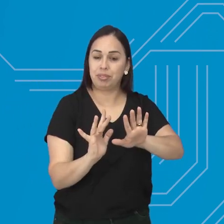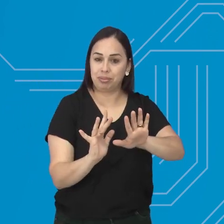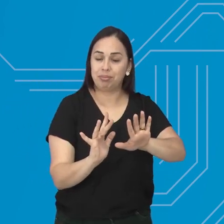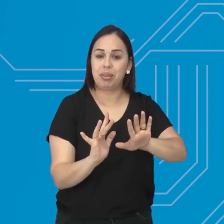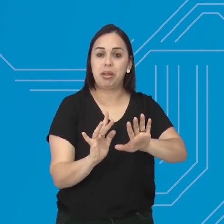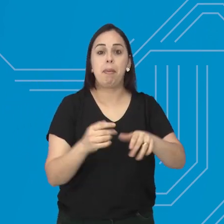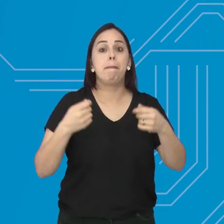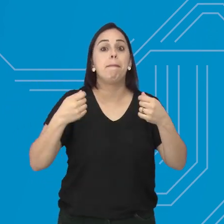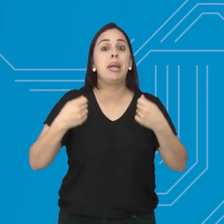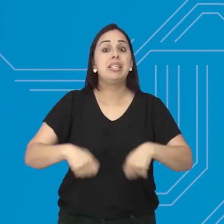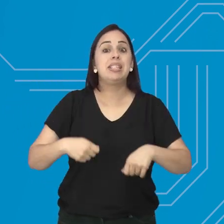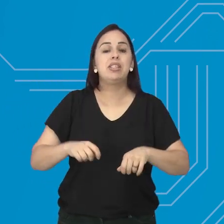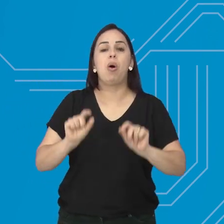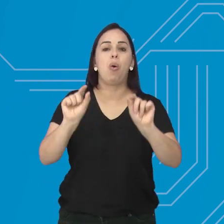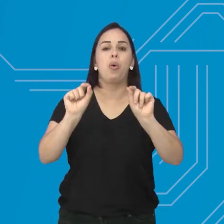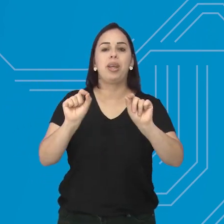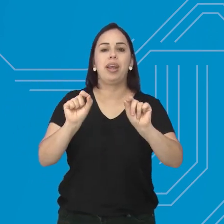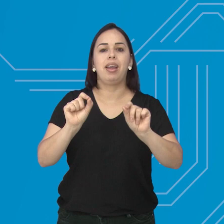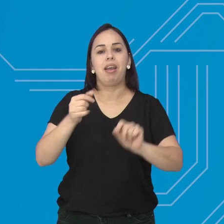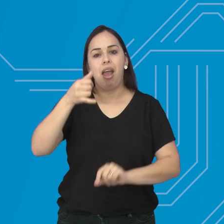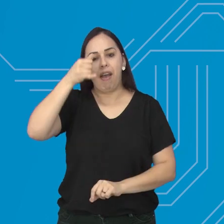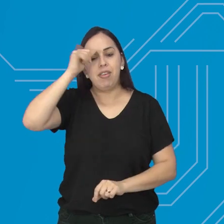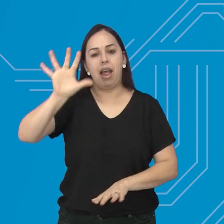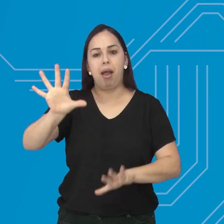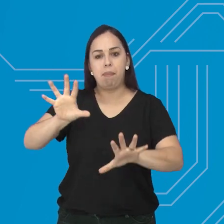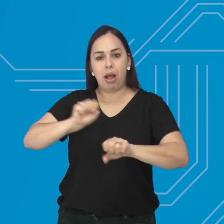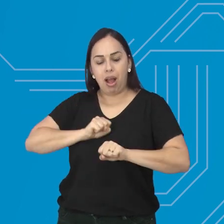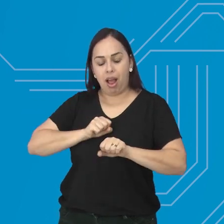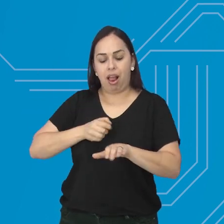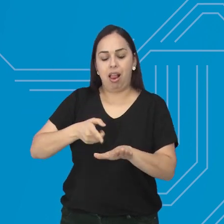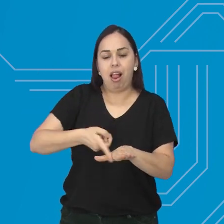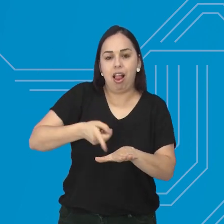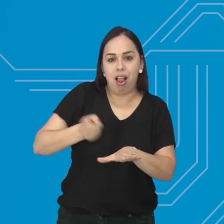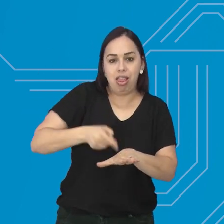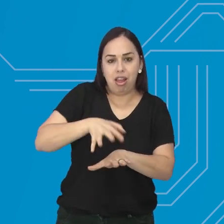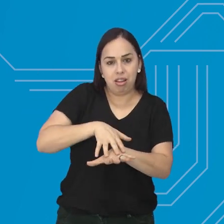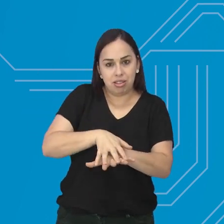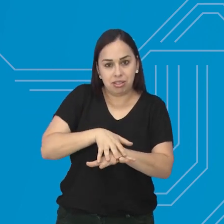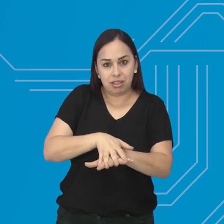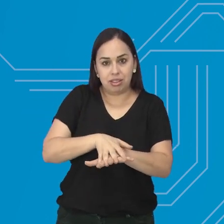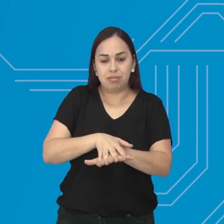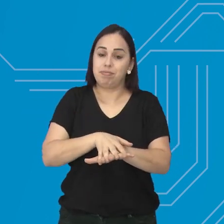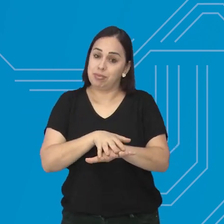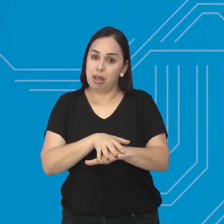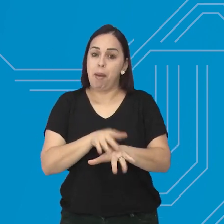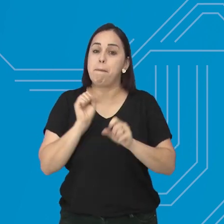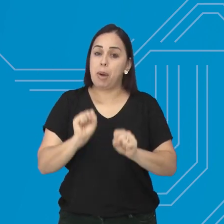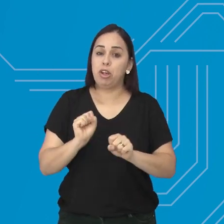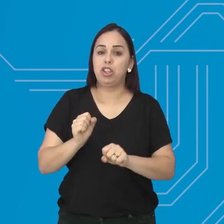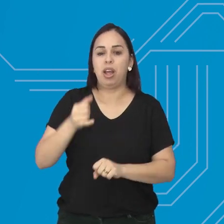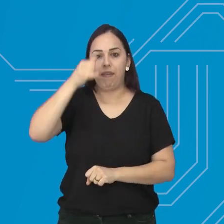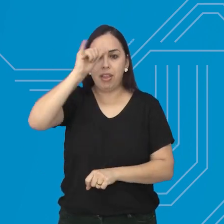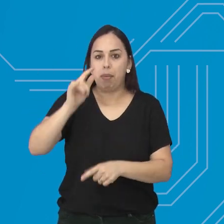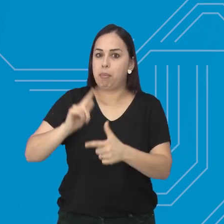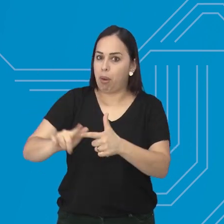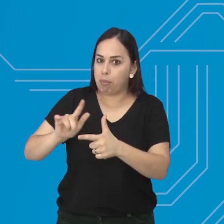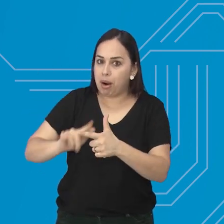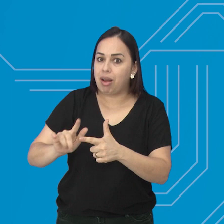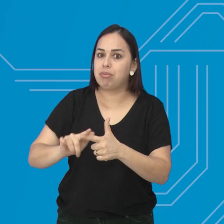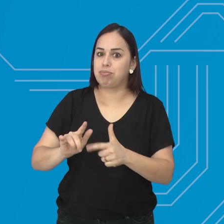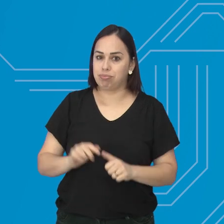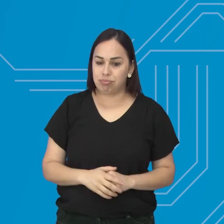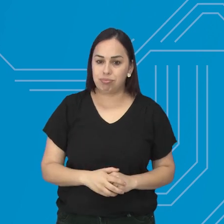de lazer ao mesmo tempo, é preciso ter cuidado com as micoses. Pequenas ações de prevenção podem evitar